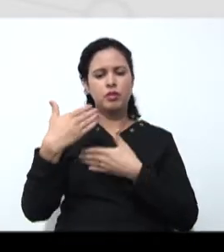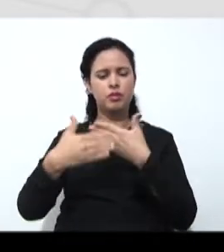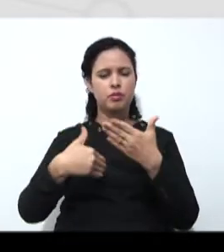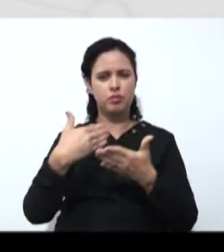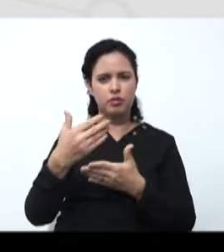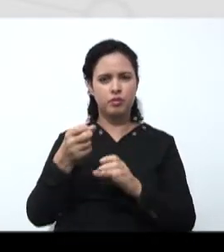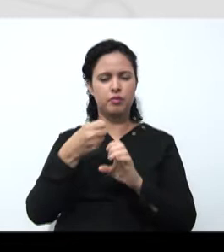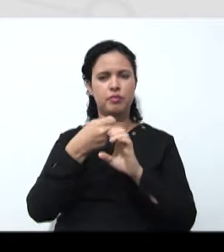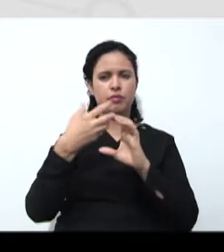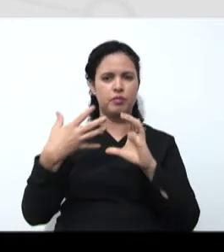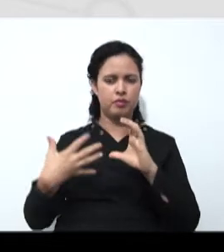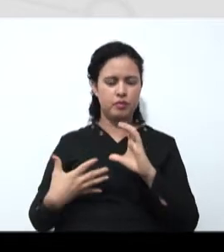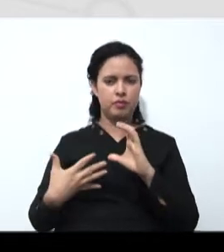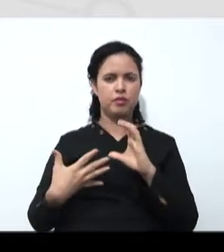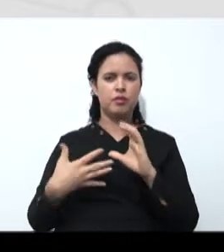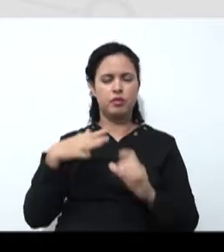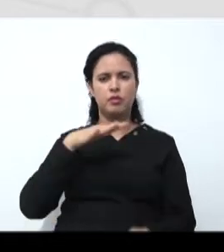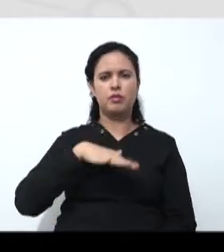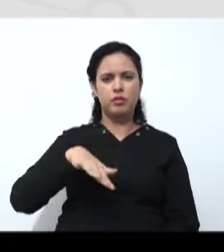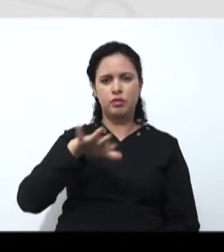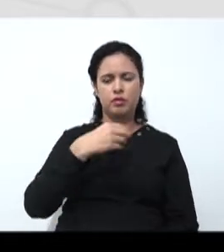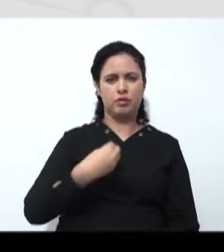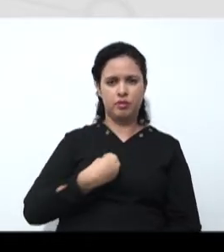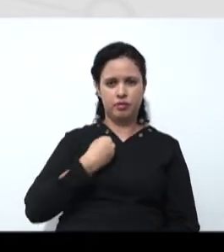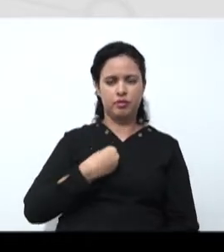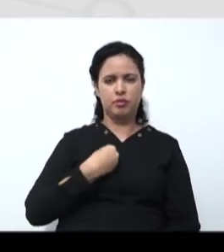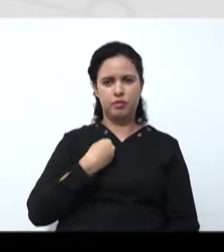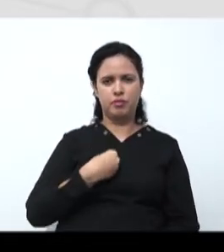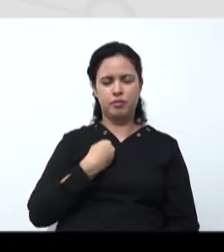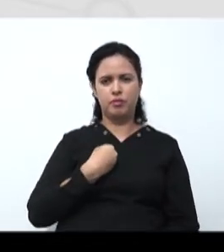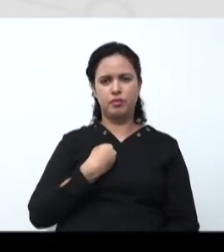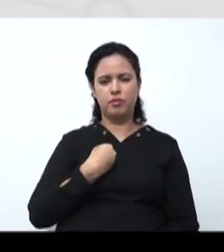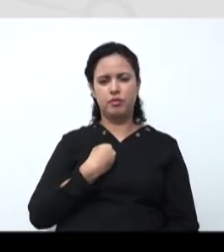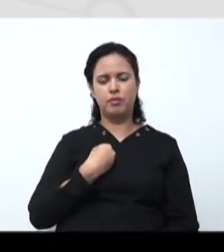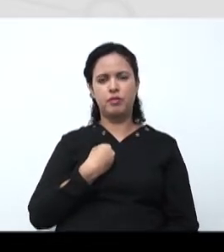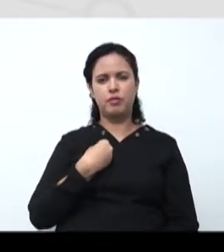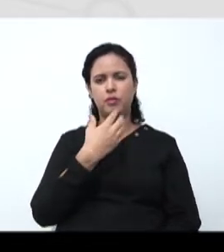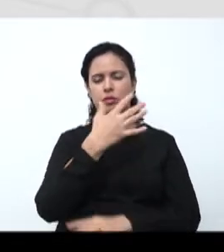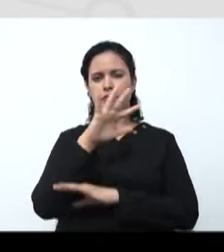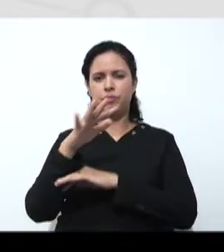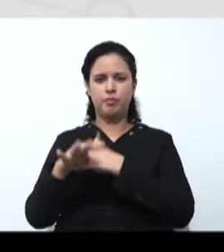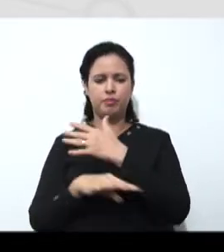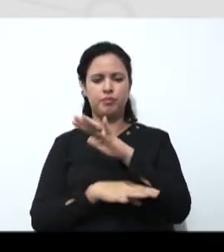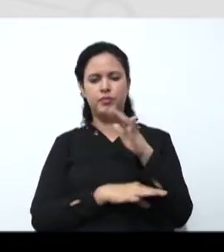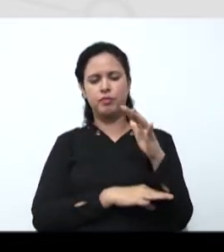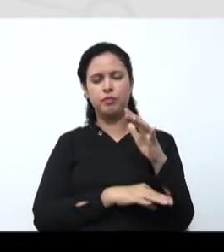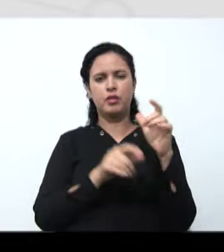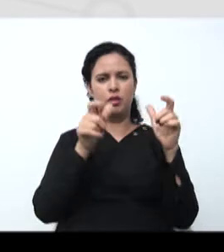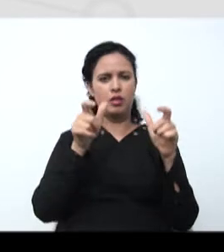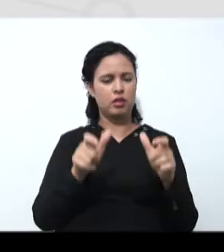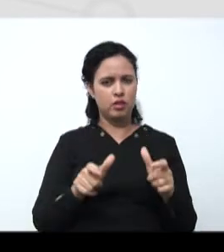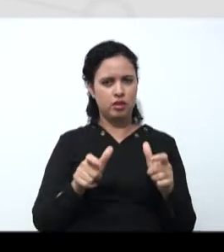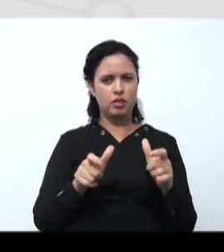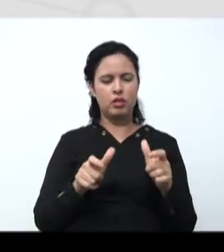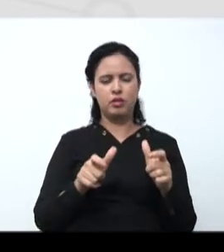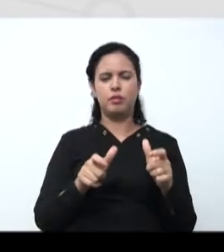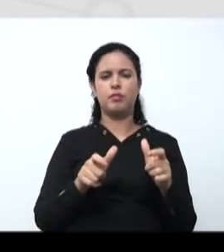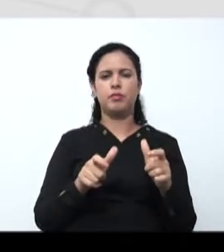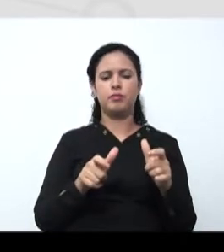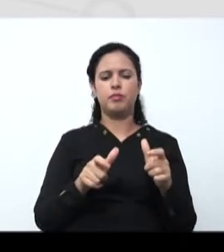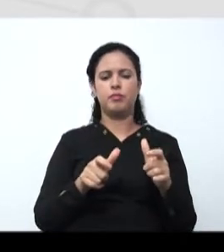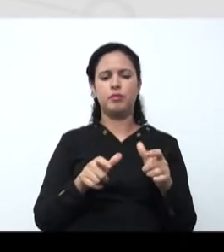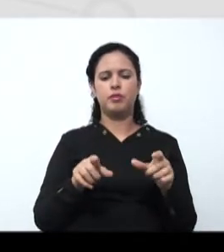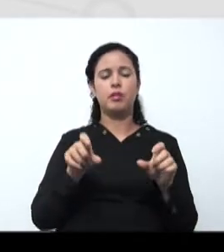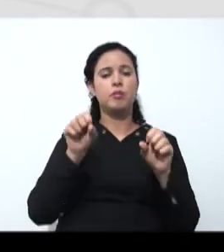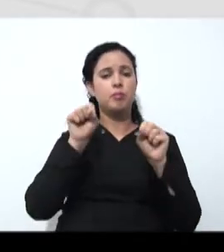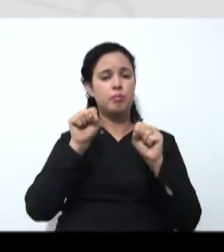essa característica no meio em que vive e tanto no ambiente quanto época e lugar que estão aí e